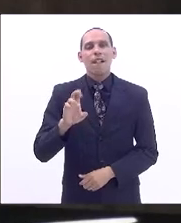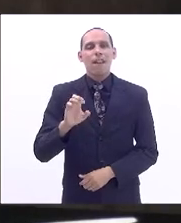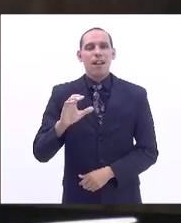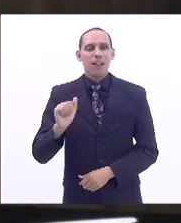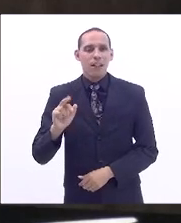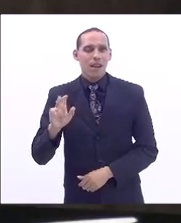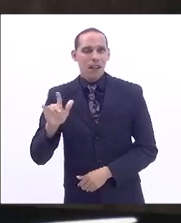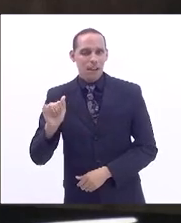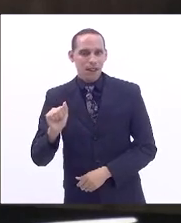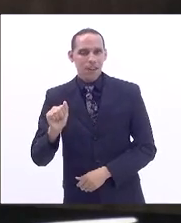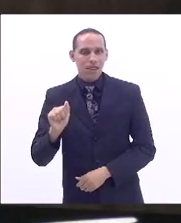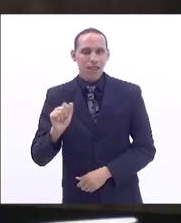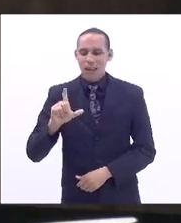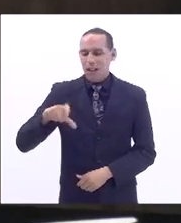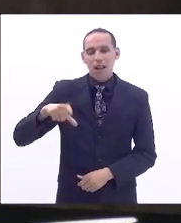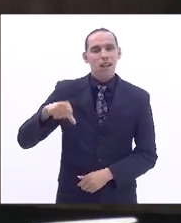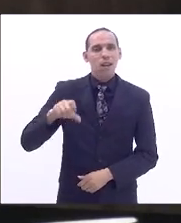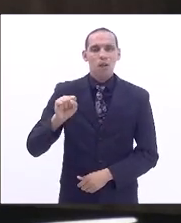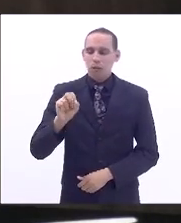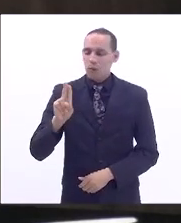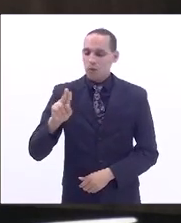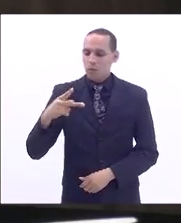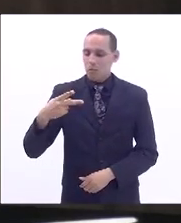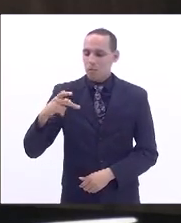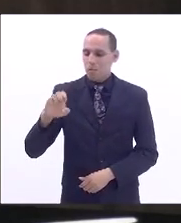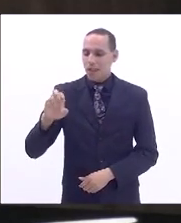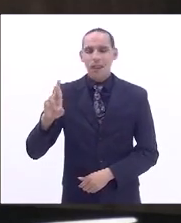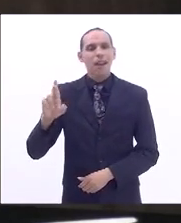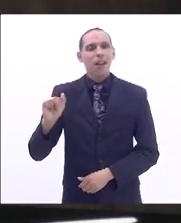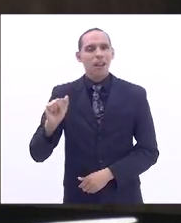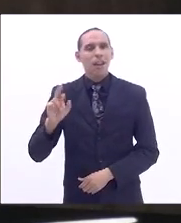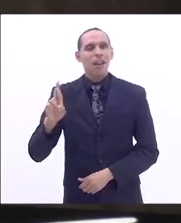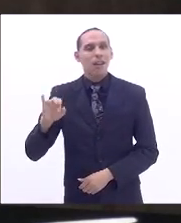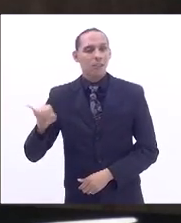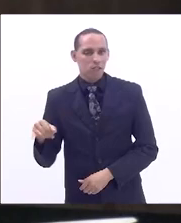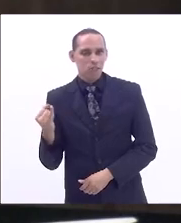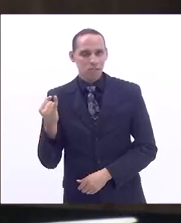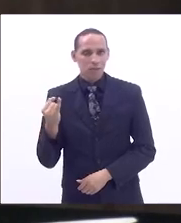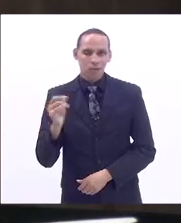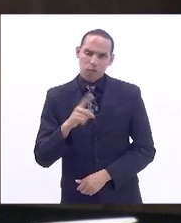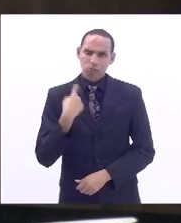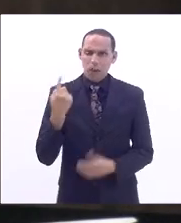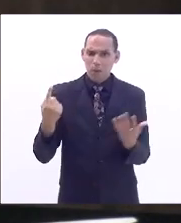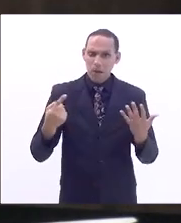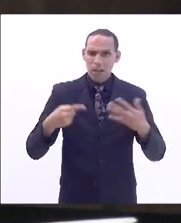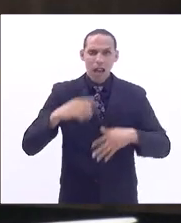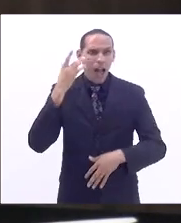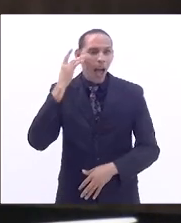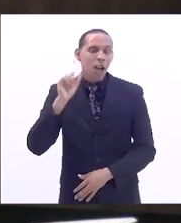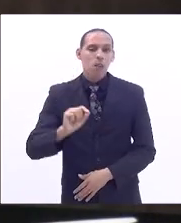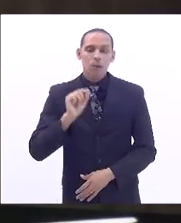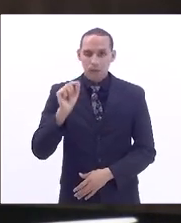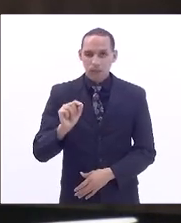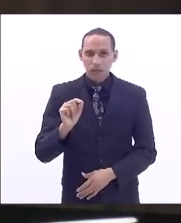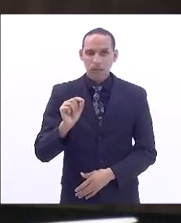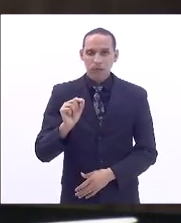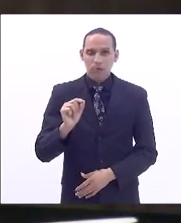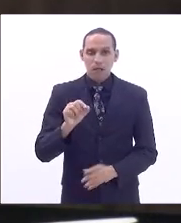super RJ nós da bancada do PSOL achamos mais que fundamental que esse